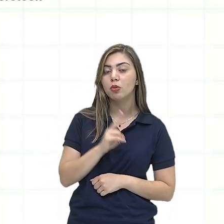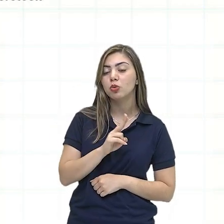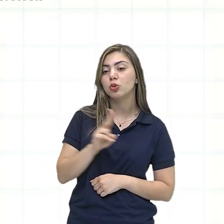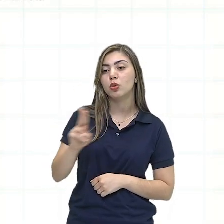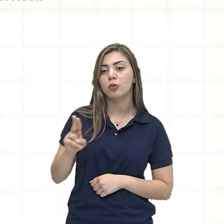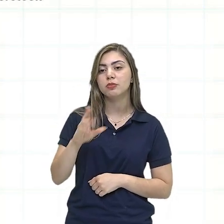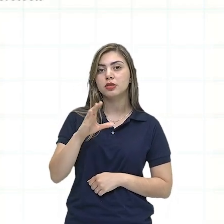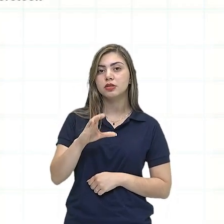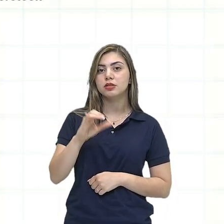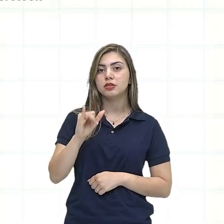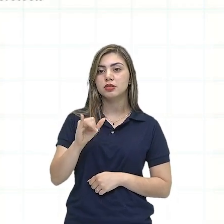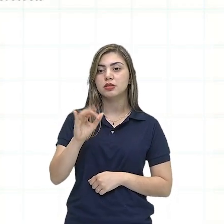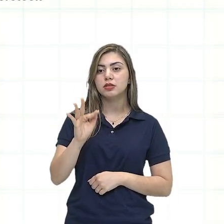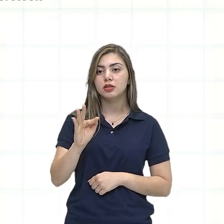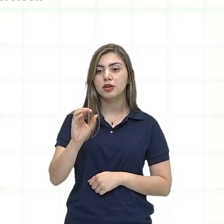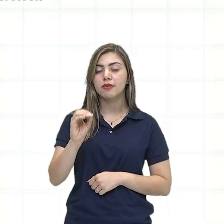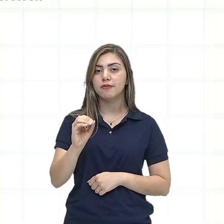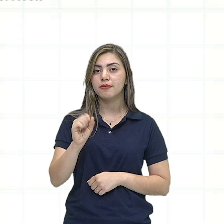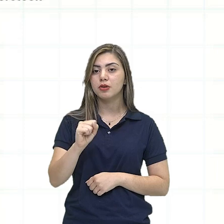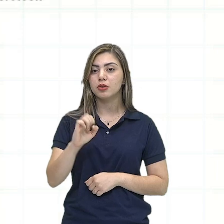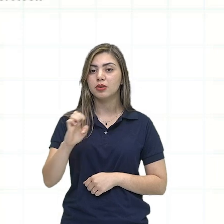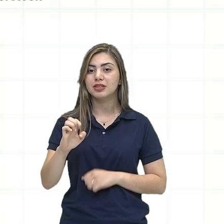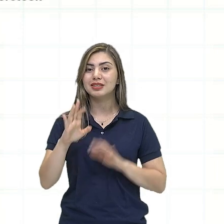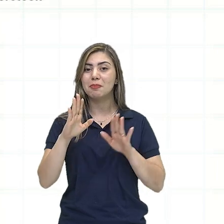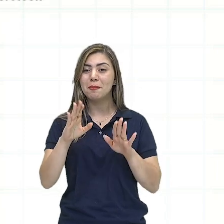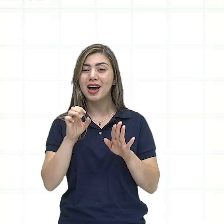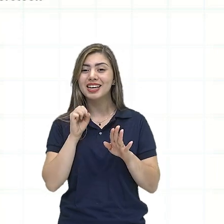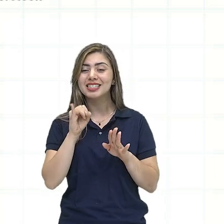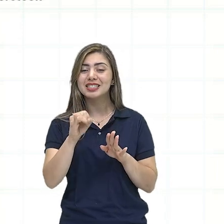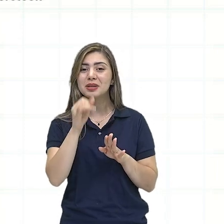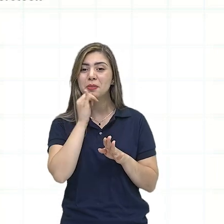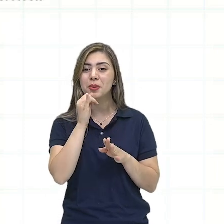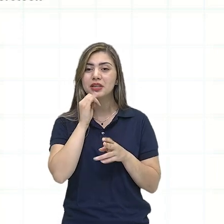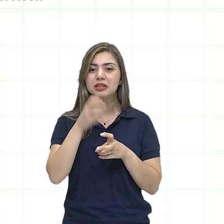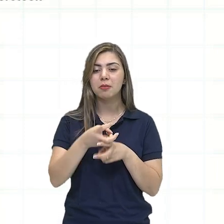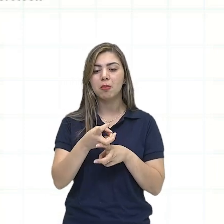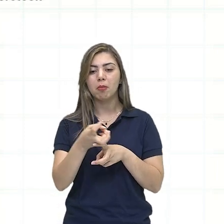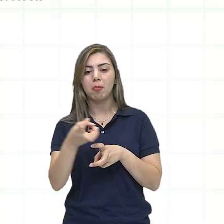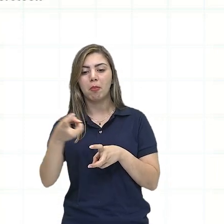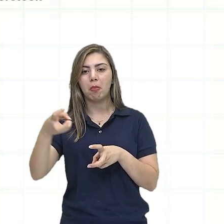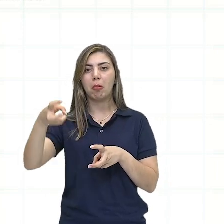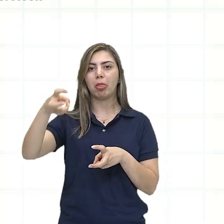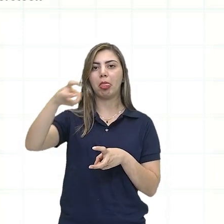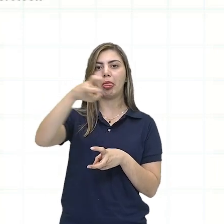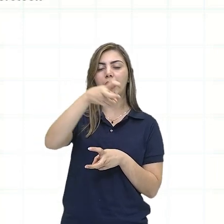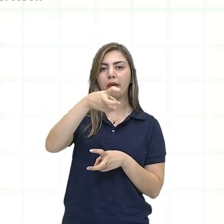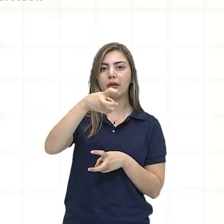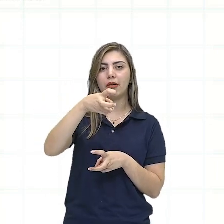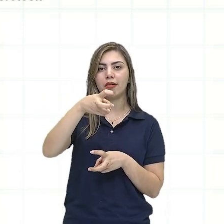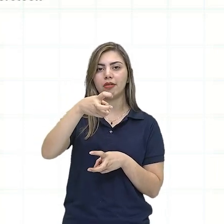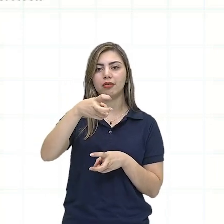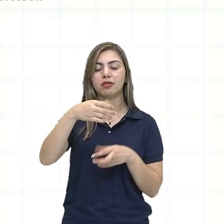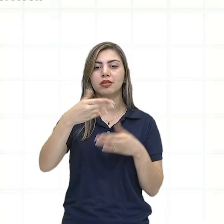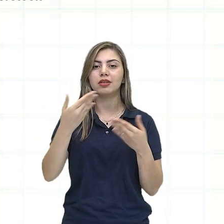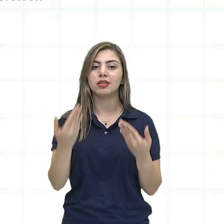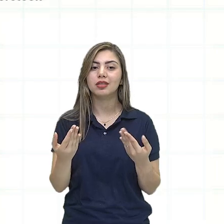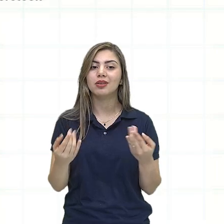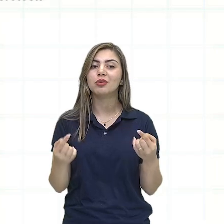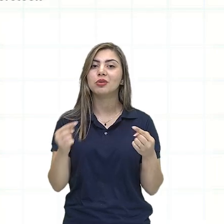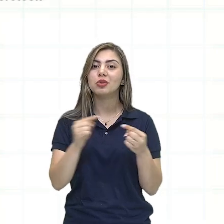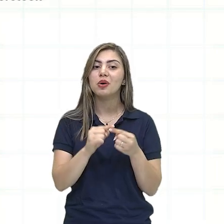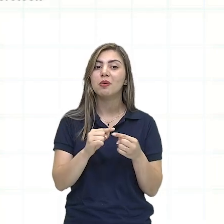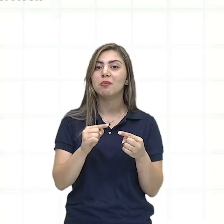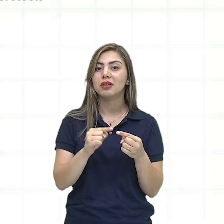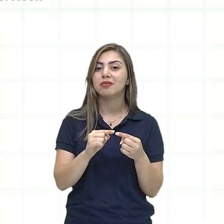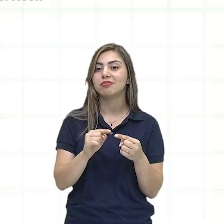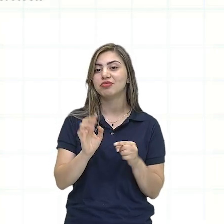cifose, tá? Quando tem o aumento dessa curvatura, eu já coloco